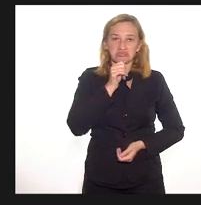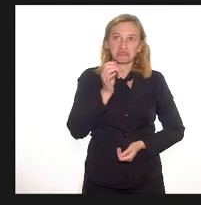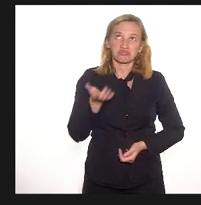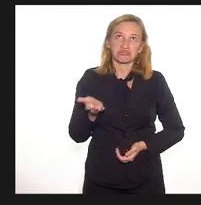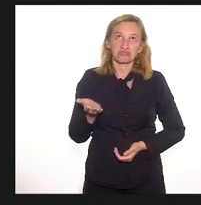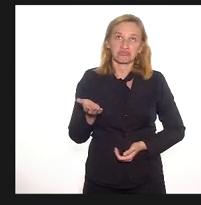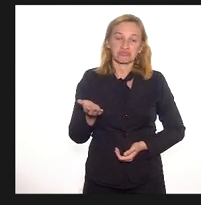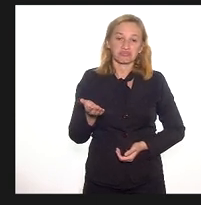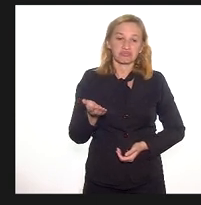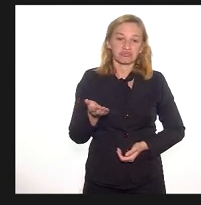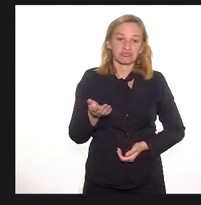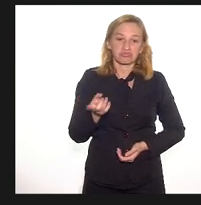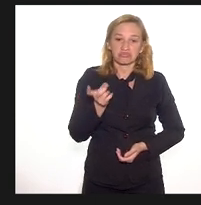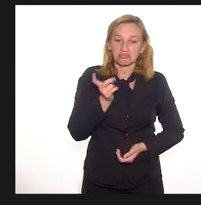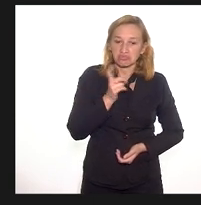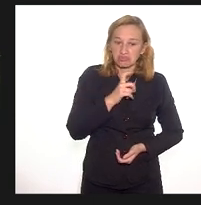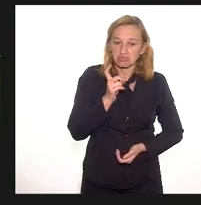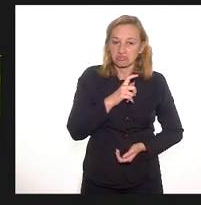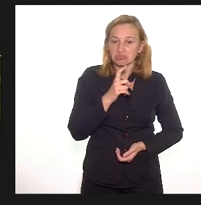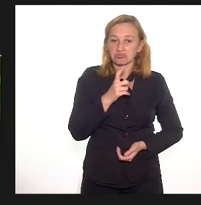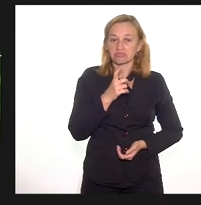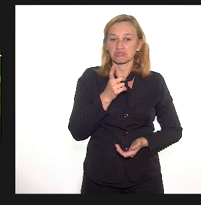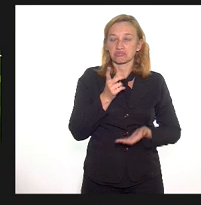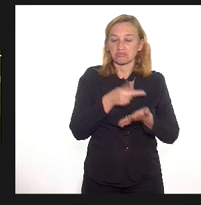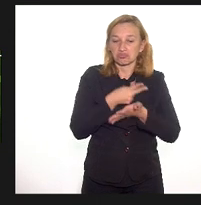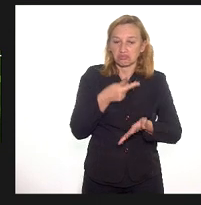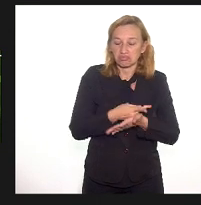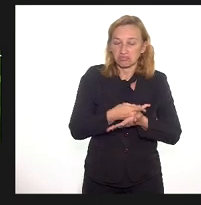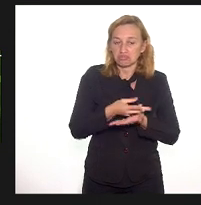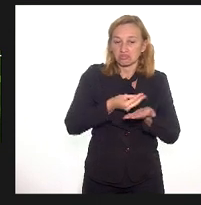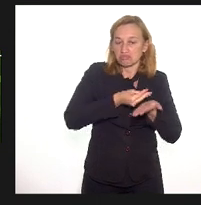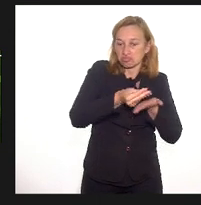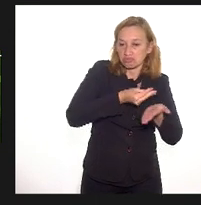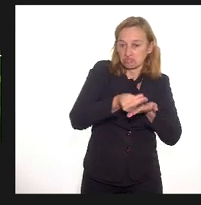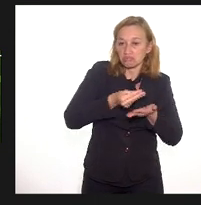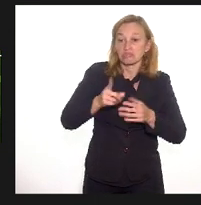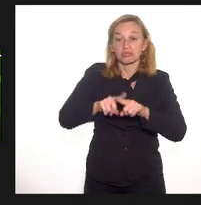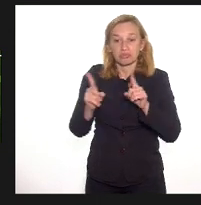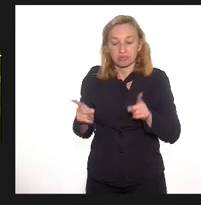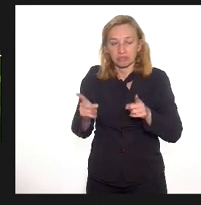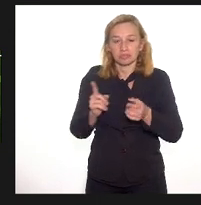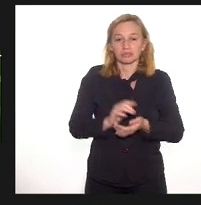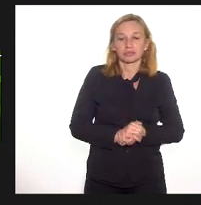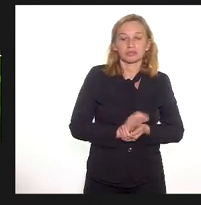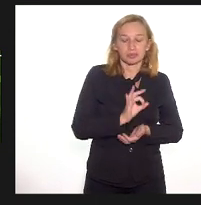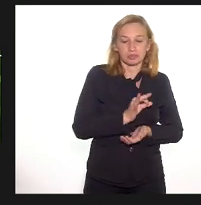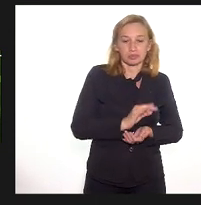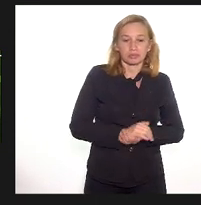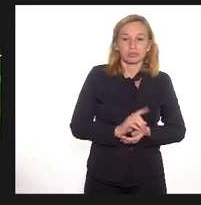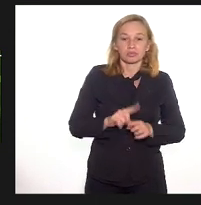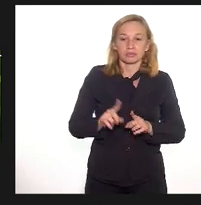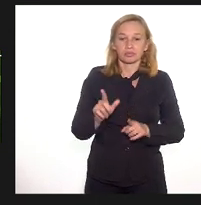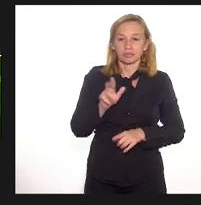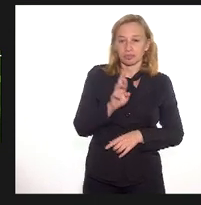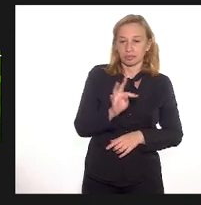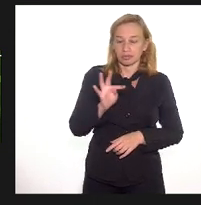nenhuma omissão ou nenhuma ausência de entrega, mas, de novo, além do RGT